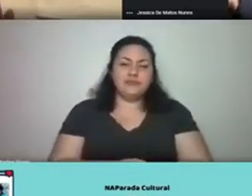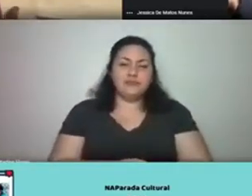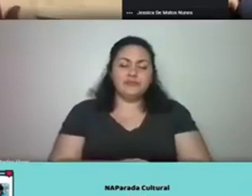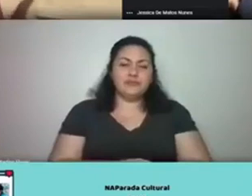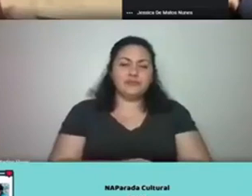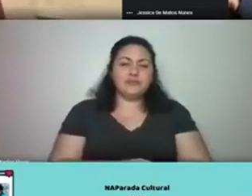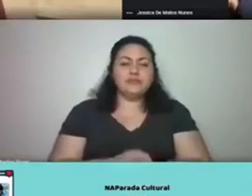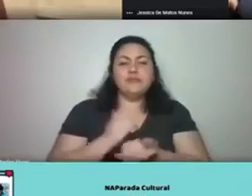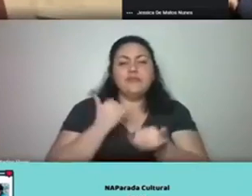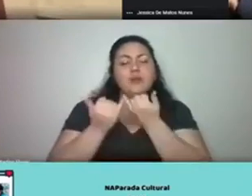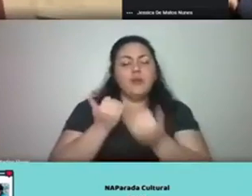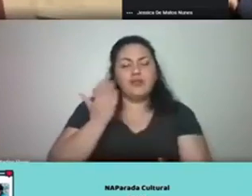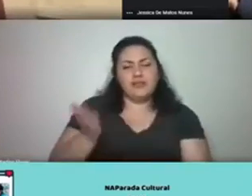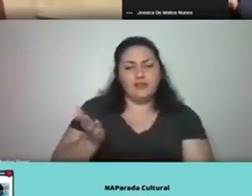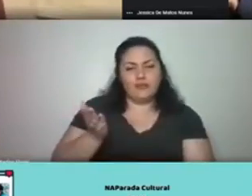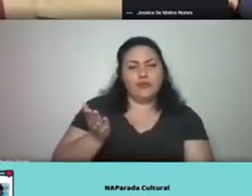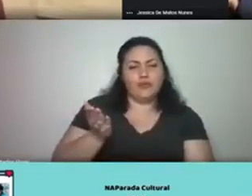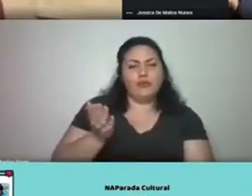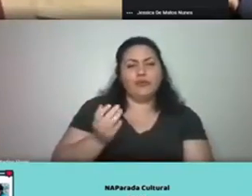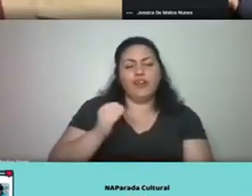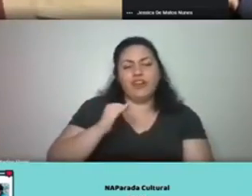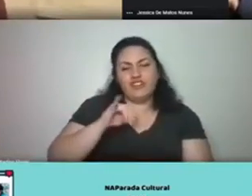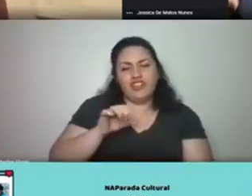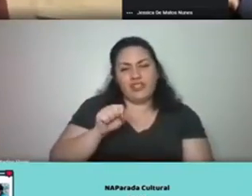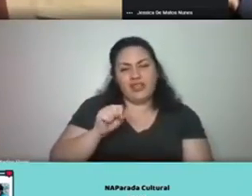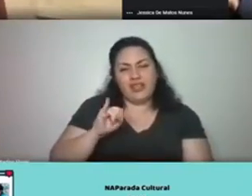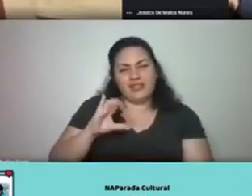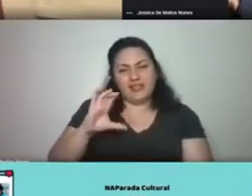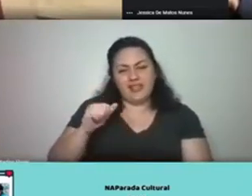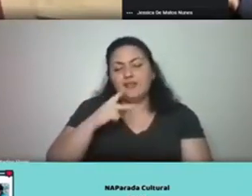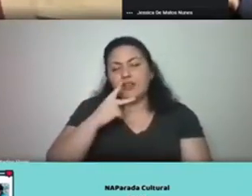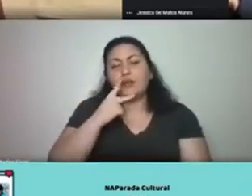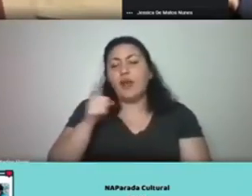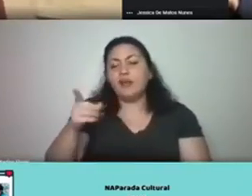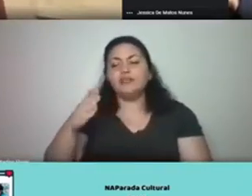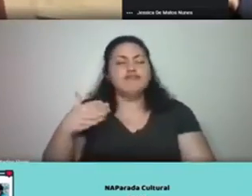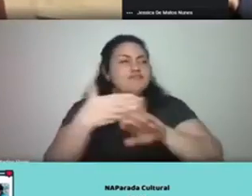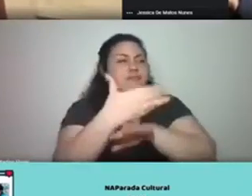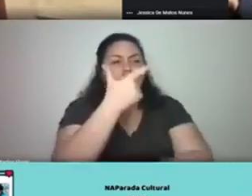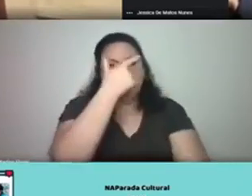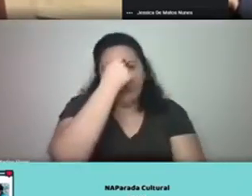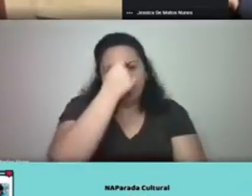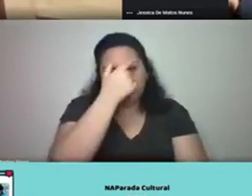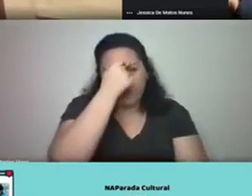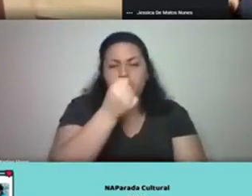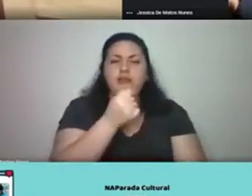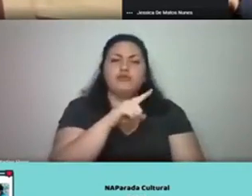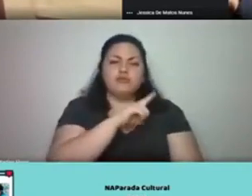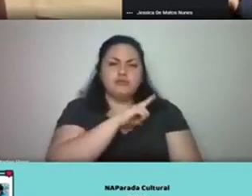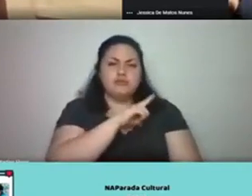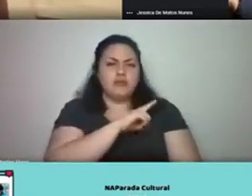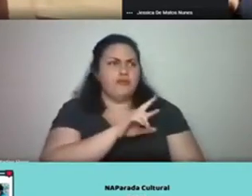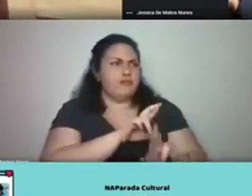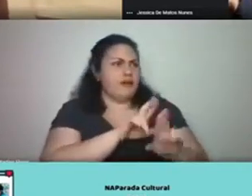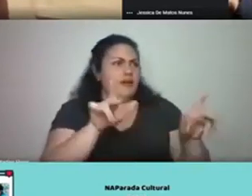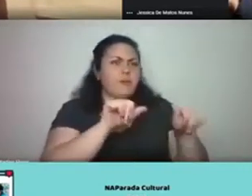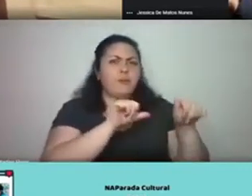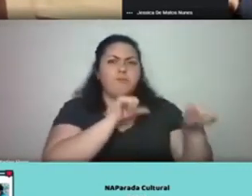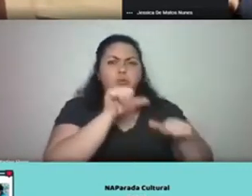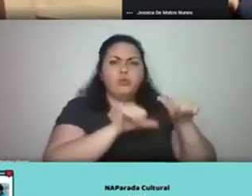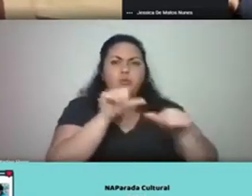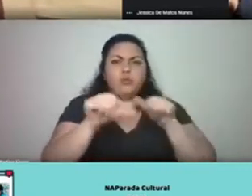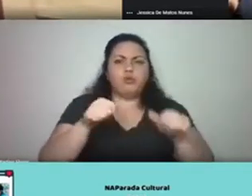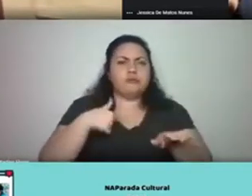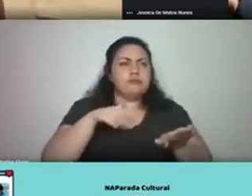assim, né, sobre essa questão de ele ter chego na faculdade, de ele ter encarado tantas mudanças e ter dado esse